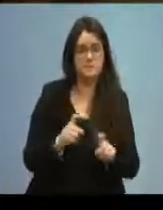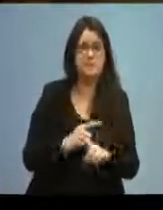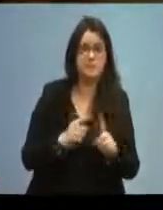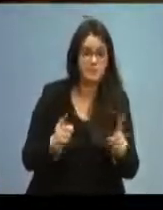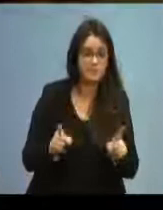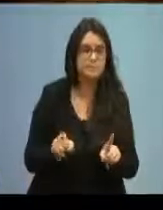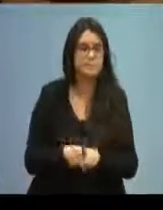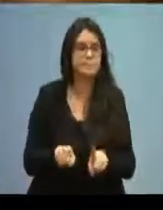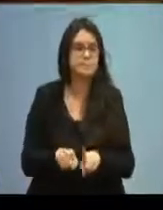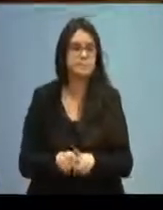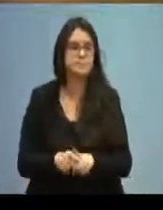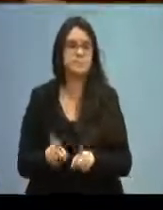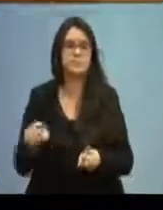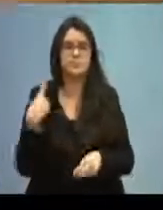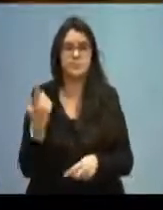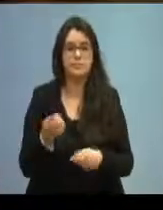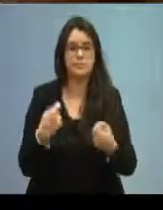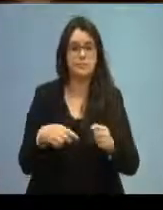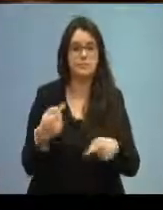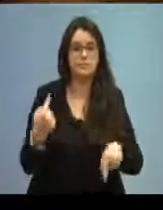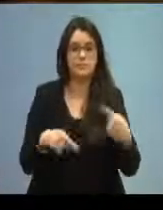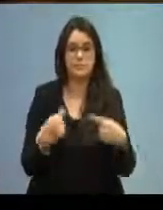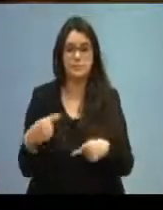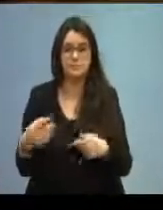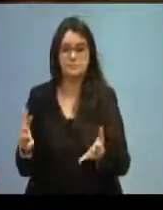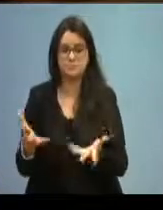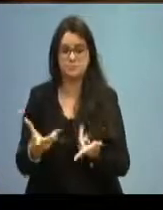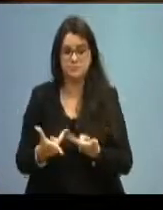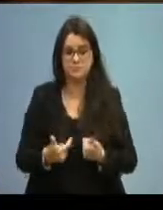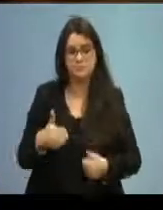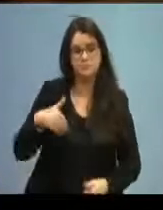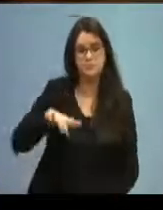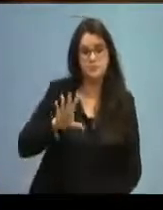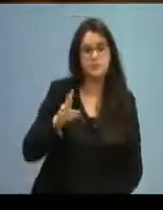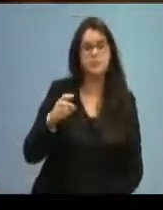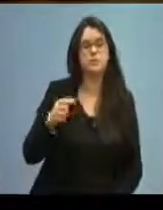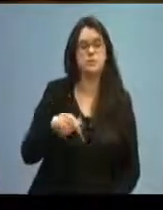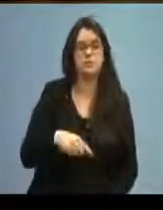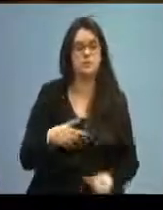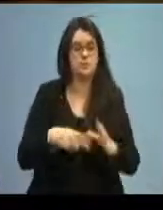também que a gente precisa ter esse debate com mais qualidade na Câmara Municipal. Muito obrigado.